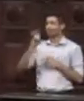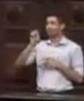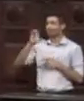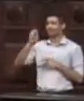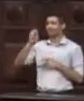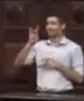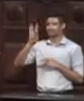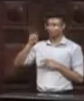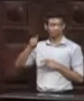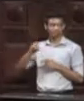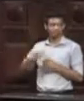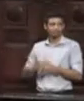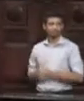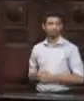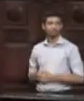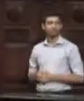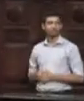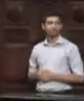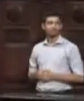Isso daí significa